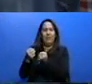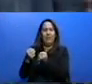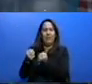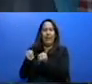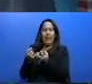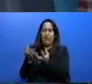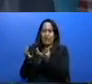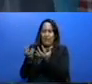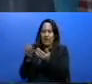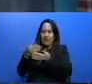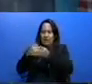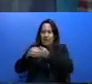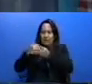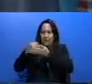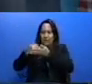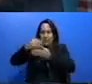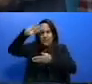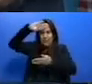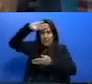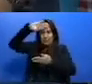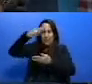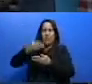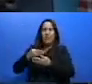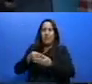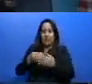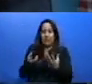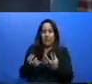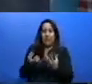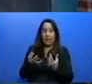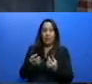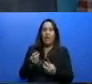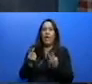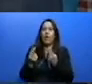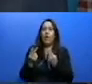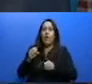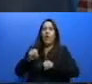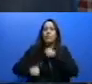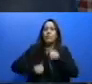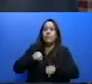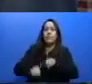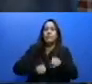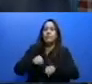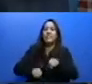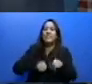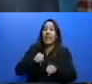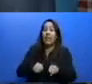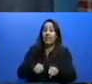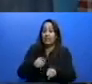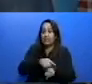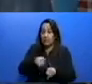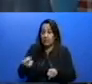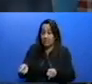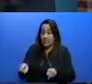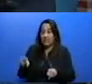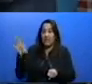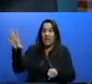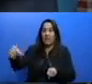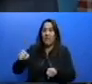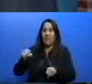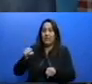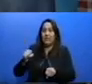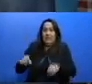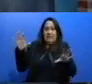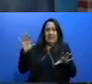aquecido. Se vocês observarem a bicicleta, deixa a bicicleta no sol. Depois você vai lá e rela lá na parte do guidão, do cano